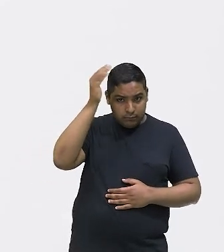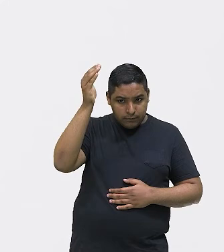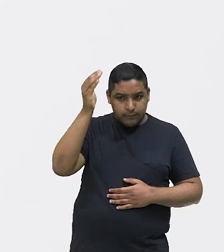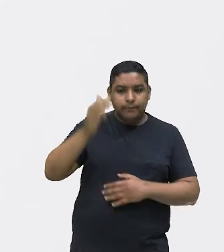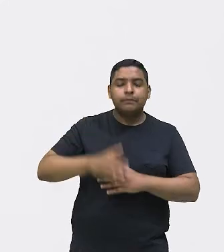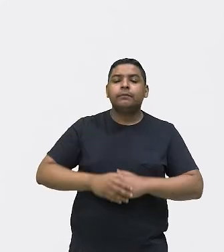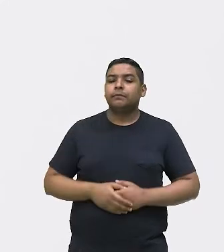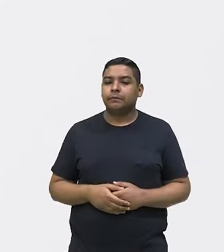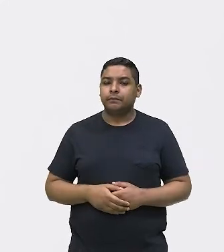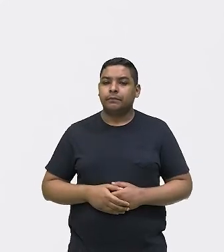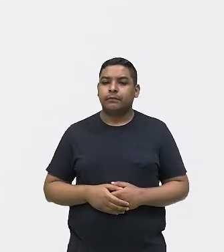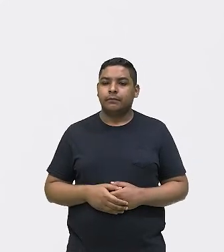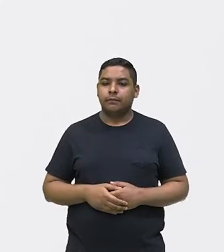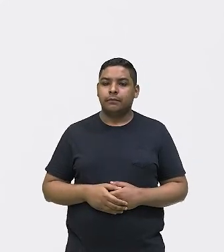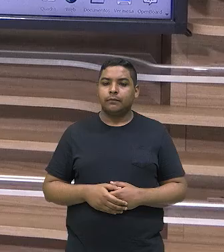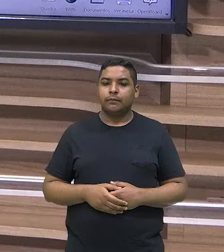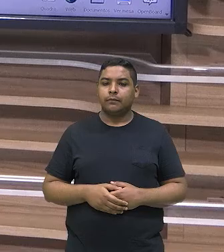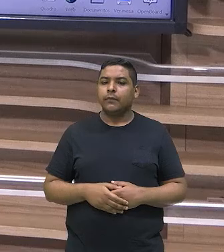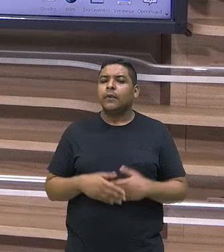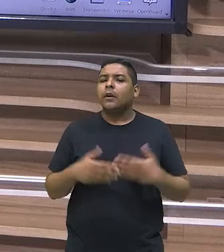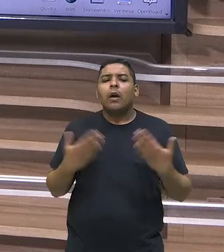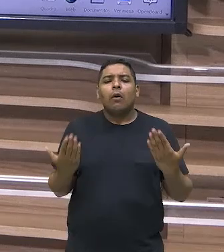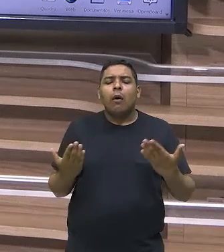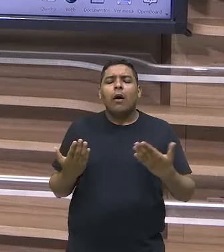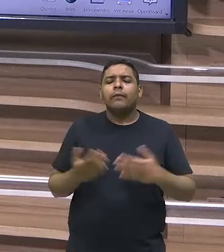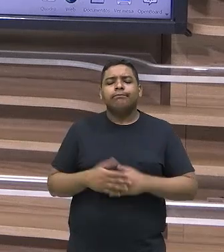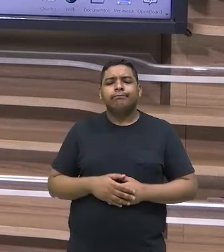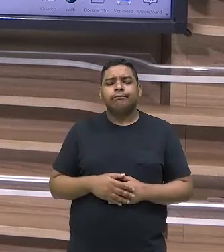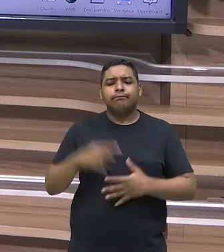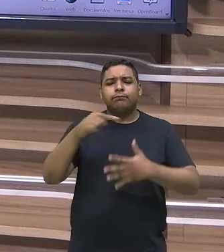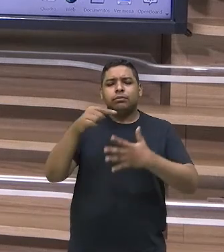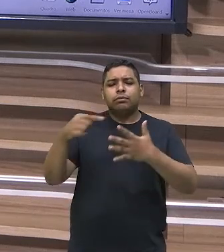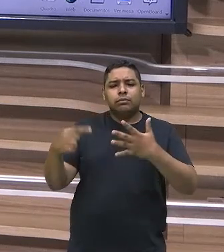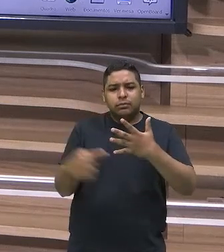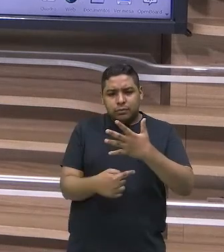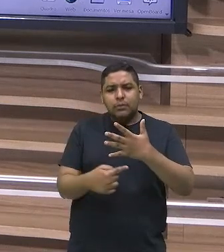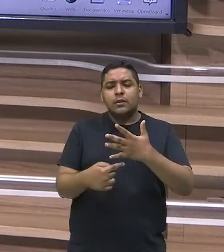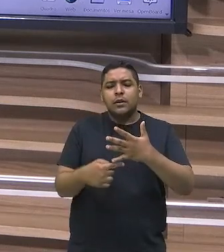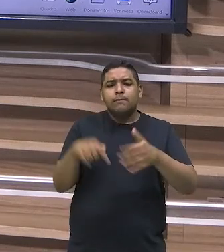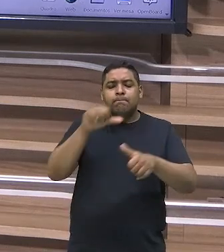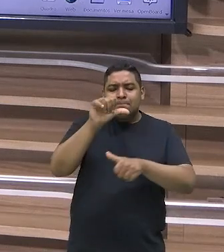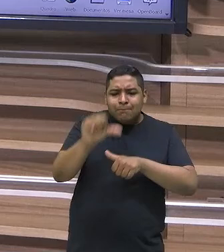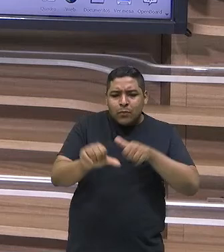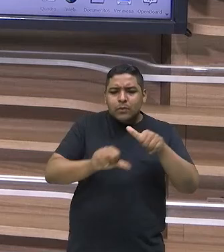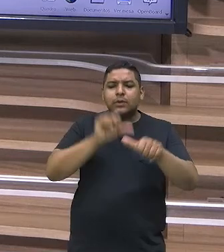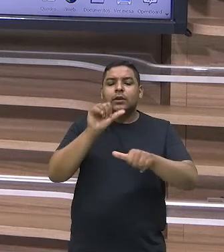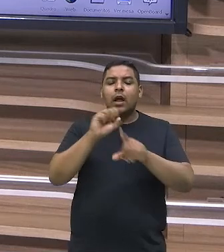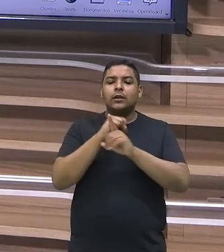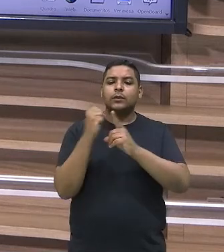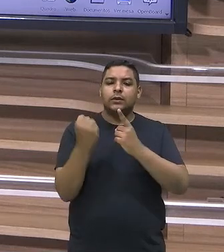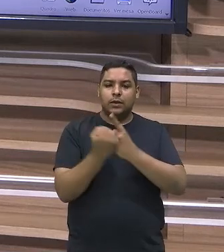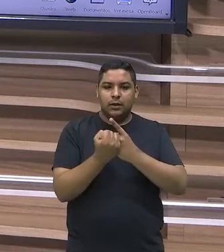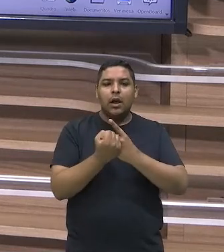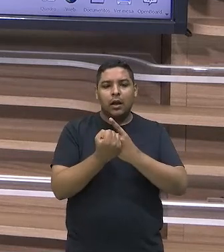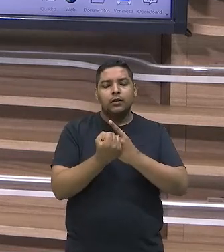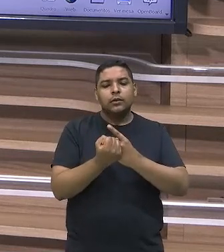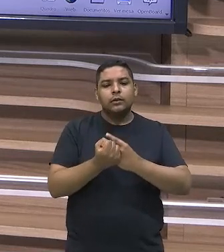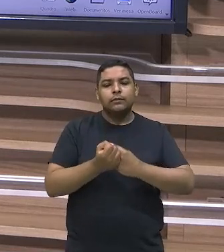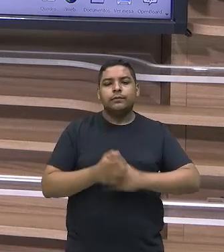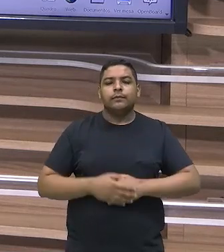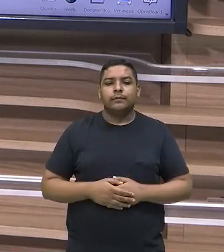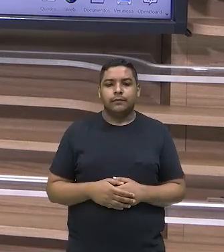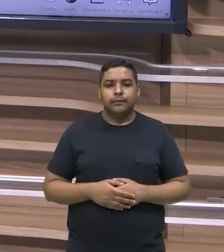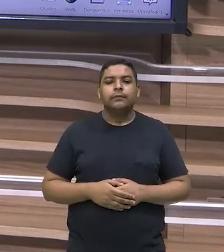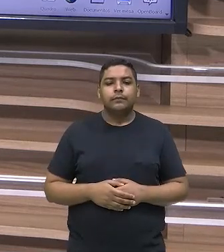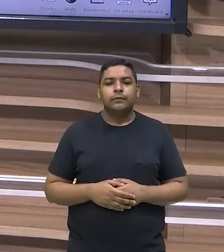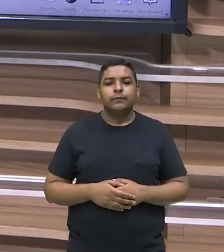Qual é o elemento que proporciona a mudança nas sociedades de acordo com